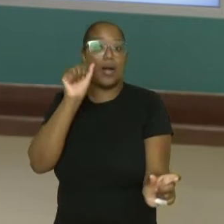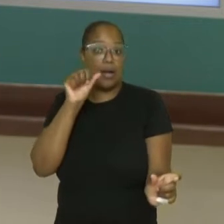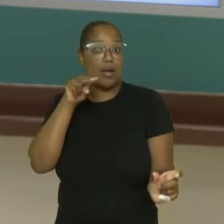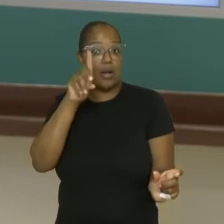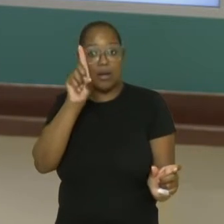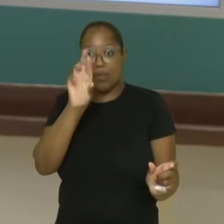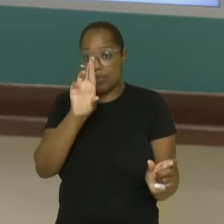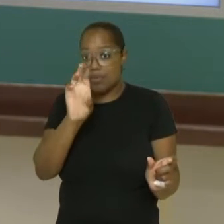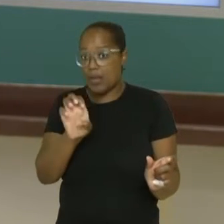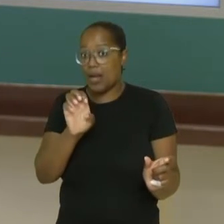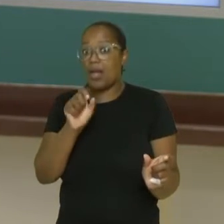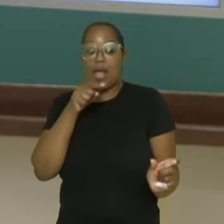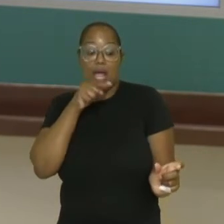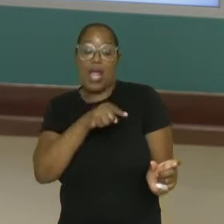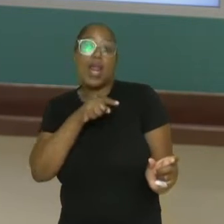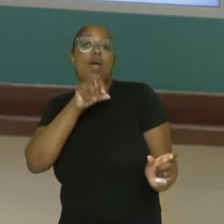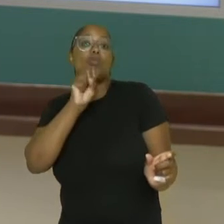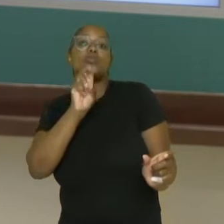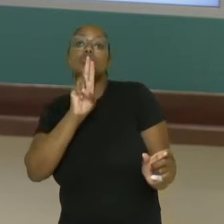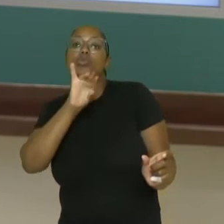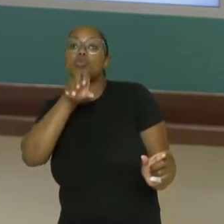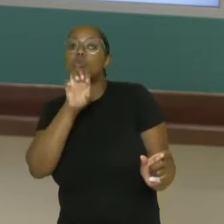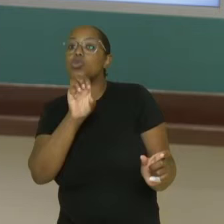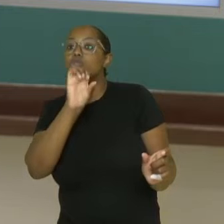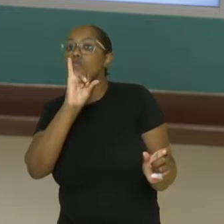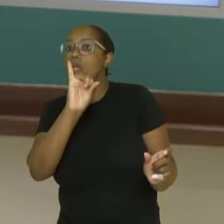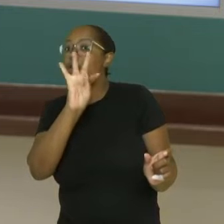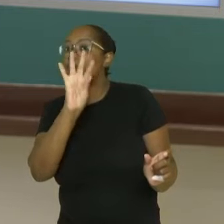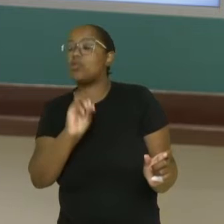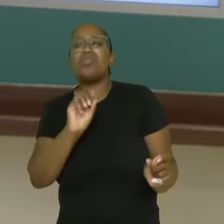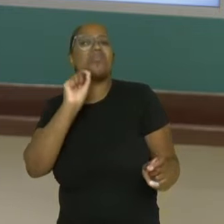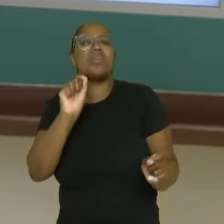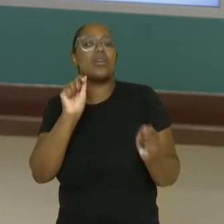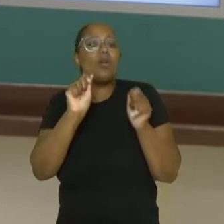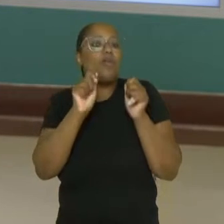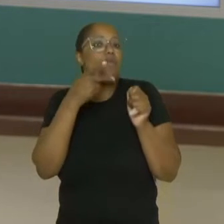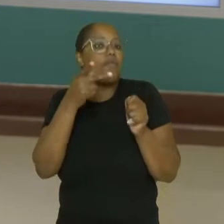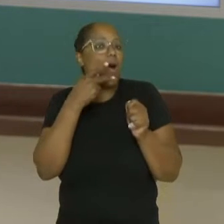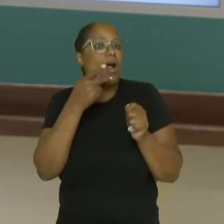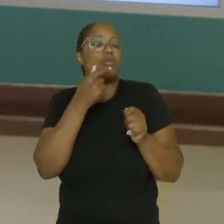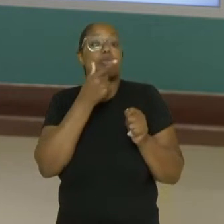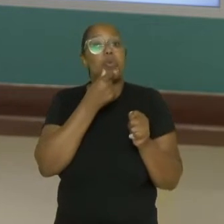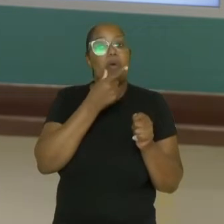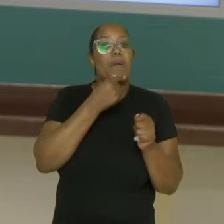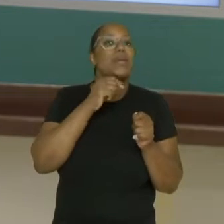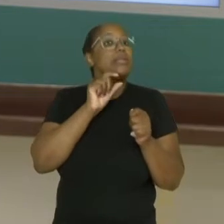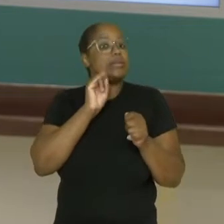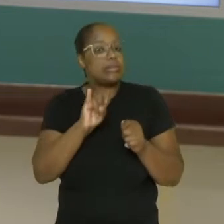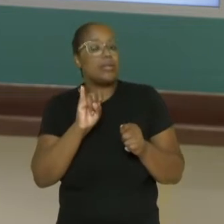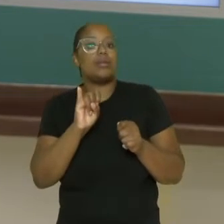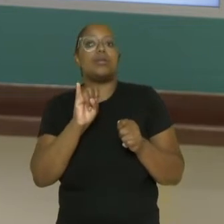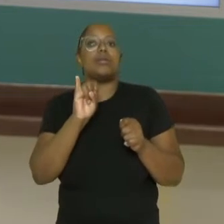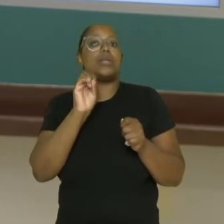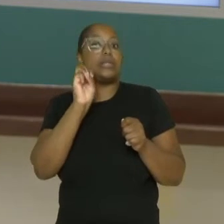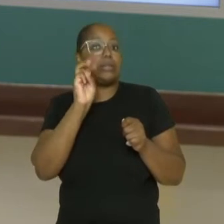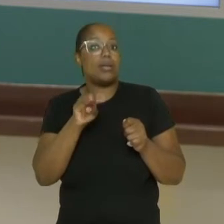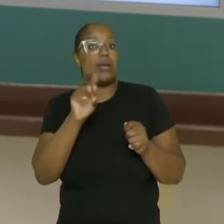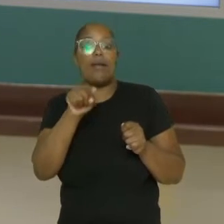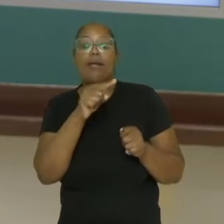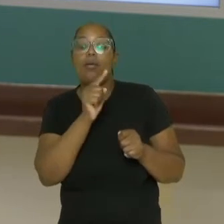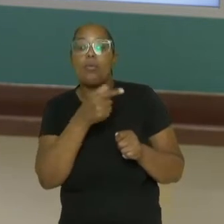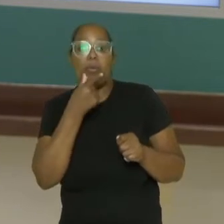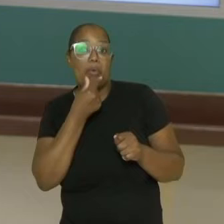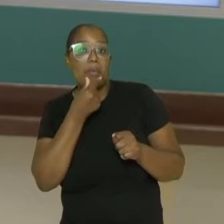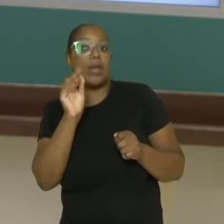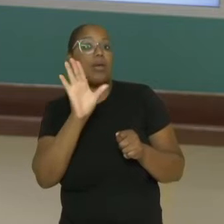Então, eu estou falando sobre André, né? E o que eu falo sobre André? Que ele gosta de chocolate. Seria daí o